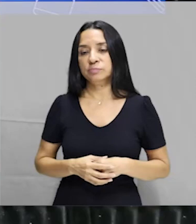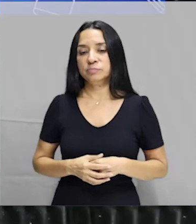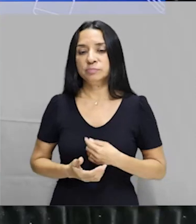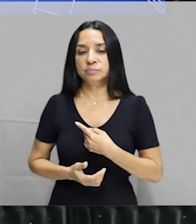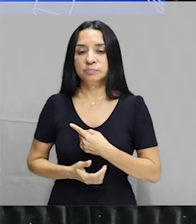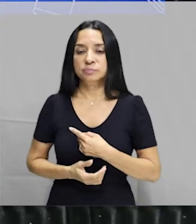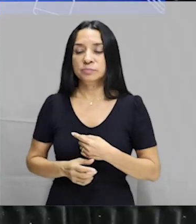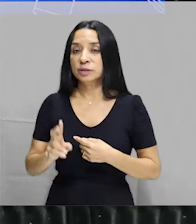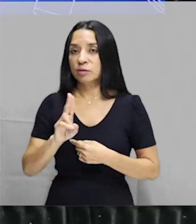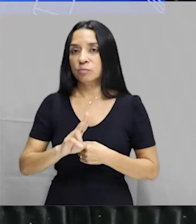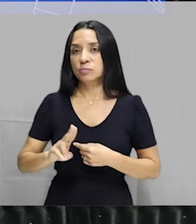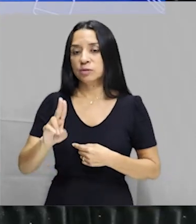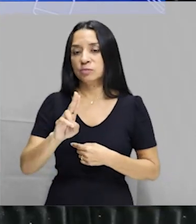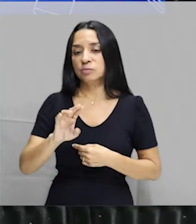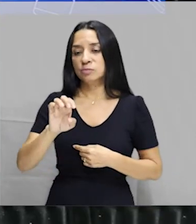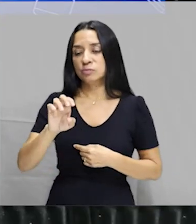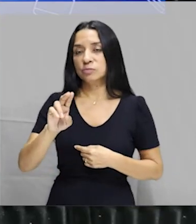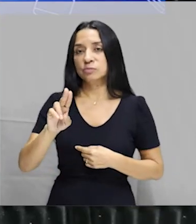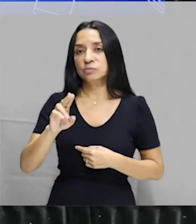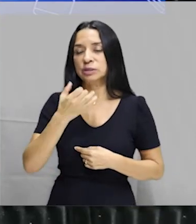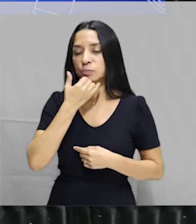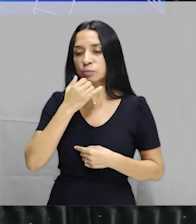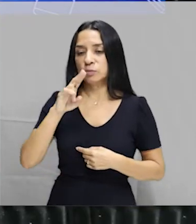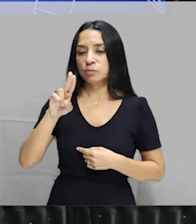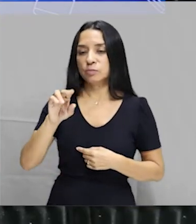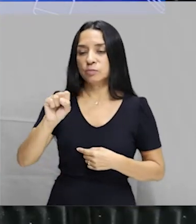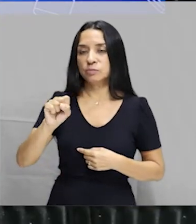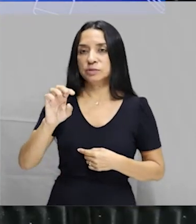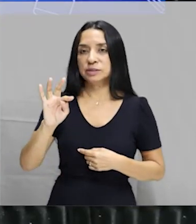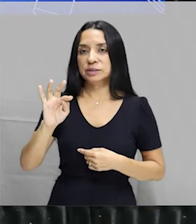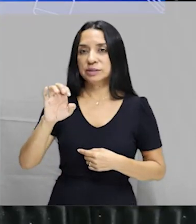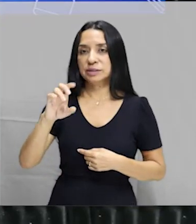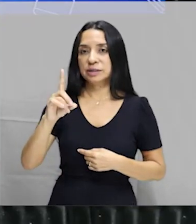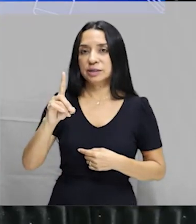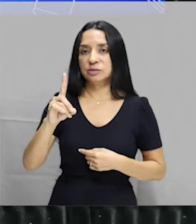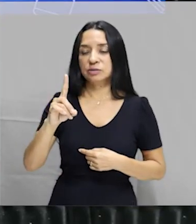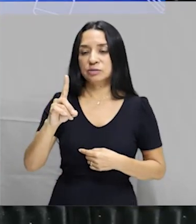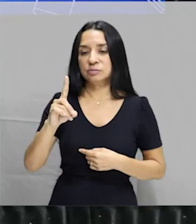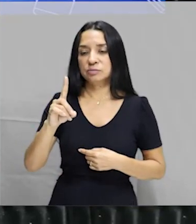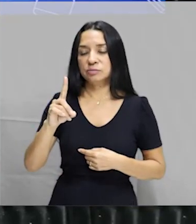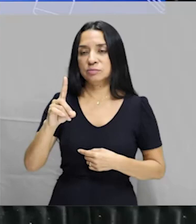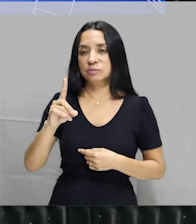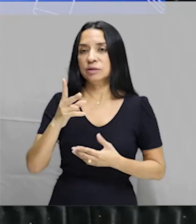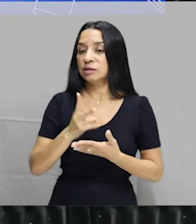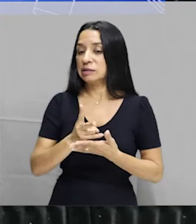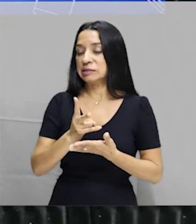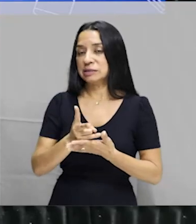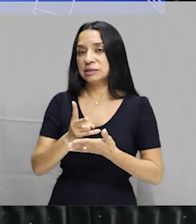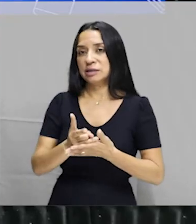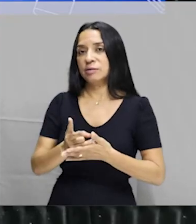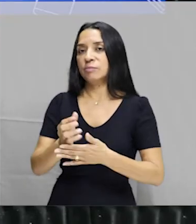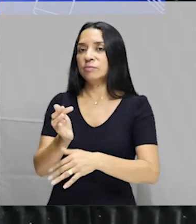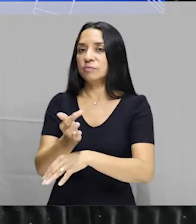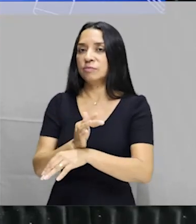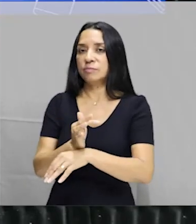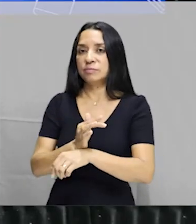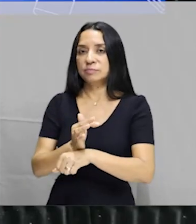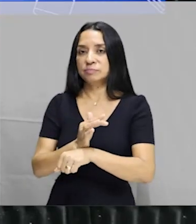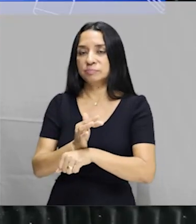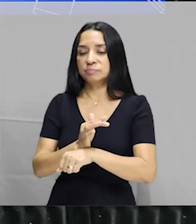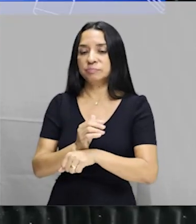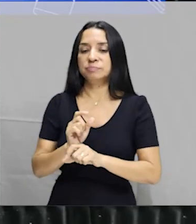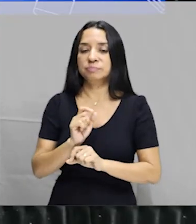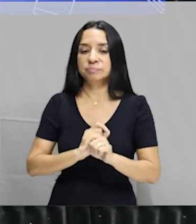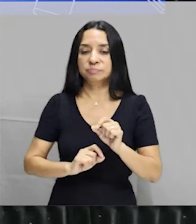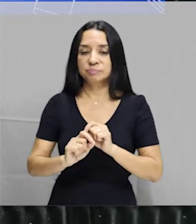estás? Eu não uso usted, tá? Eu não uso usted. O usted, ele me leva para a formalidade. Que